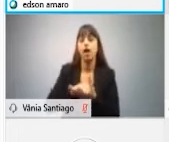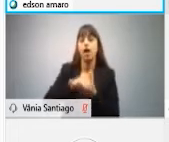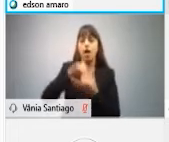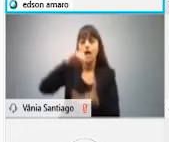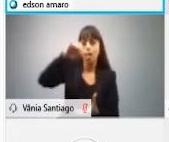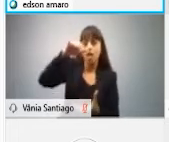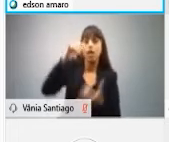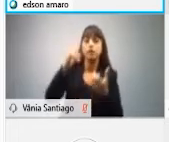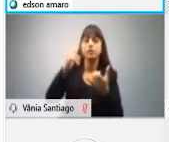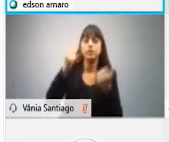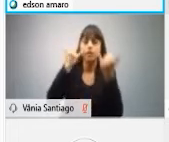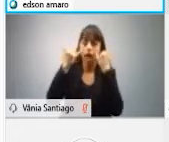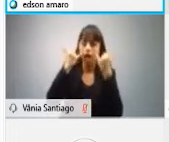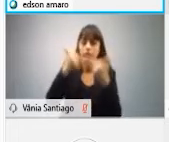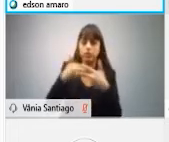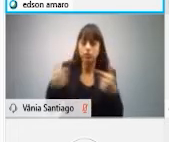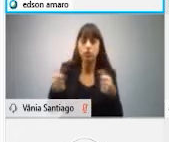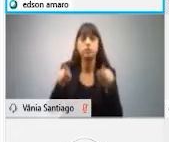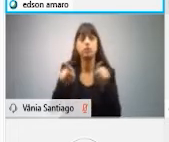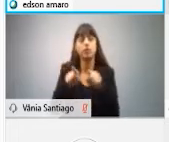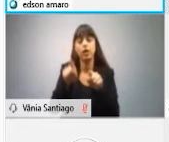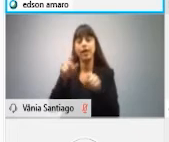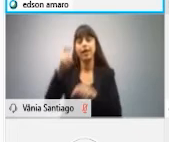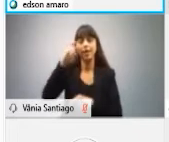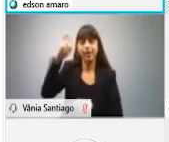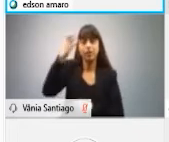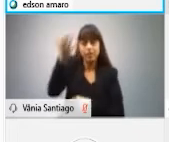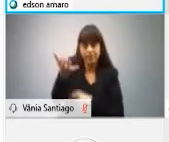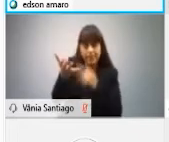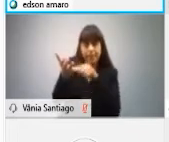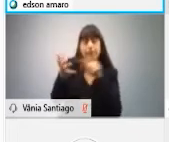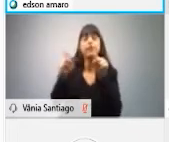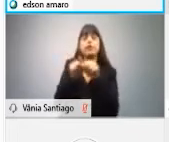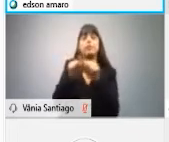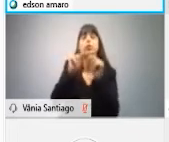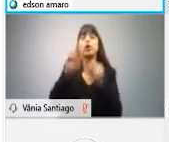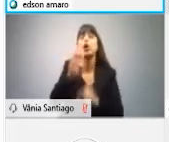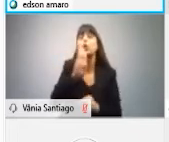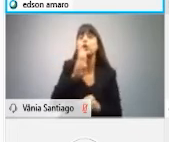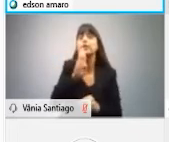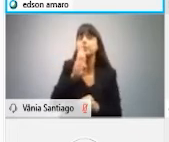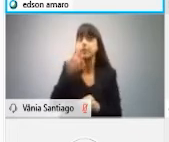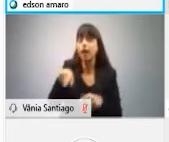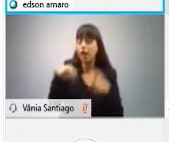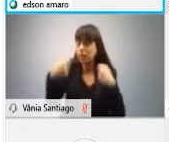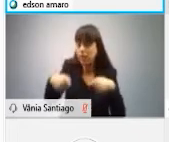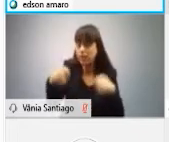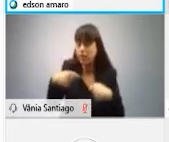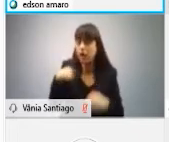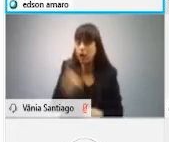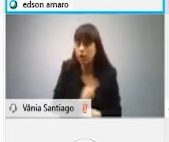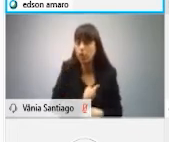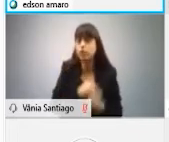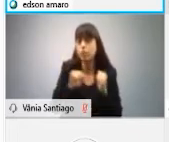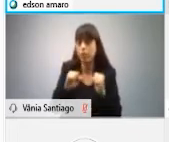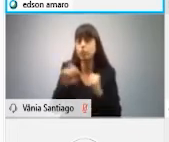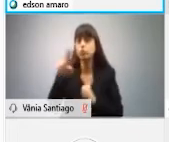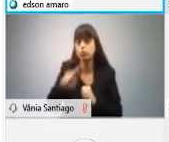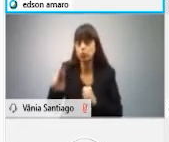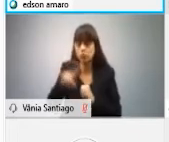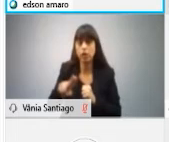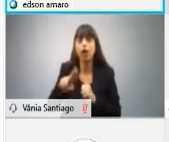grau de complexidade, mas também envolve um grau de conhecimento que é necessário para que nós possamos utilizar essas